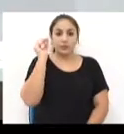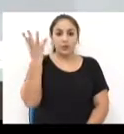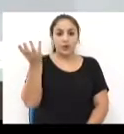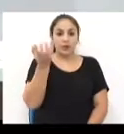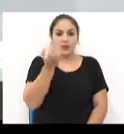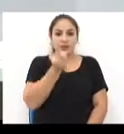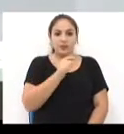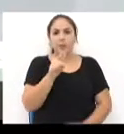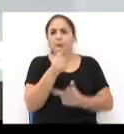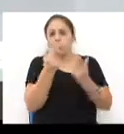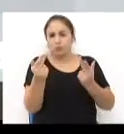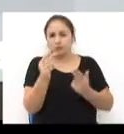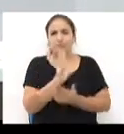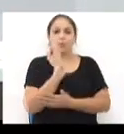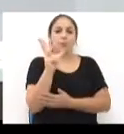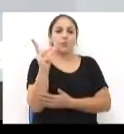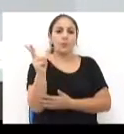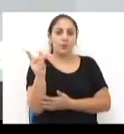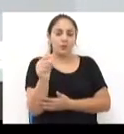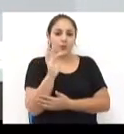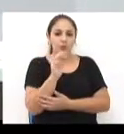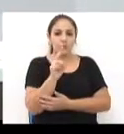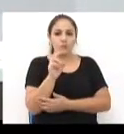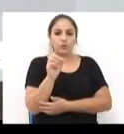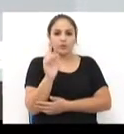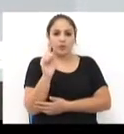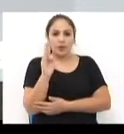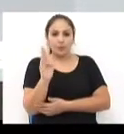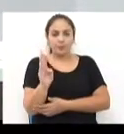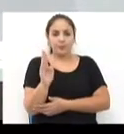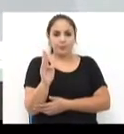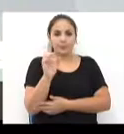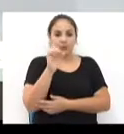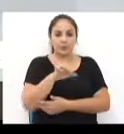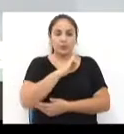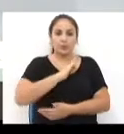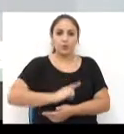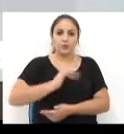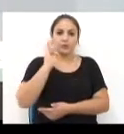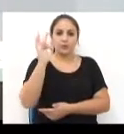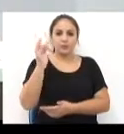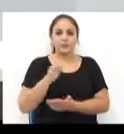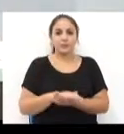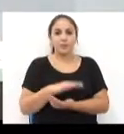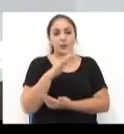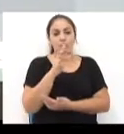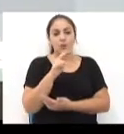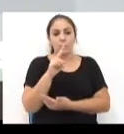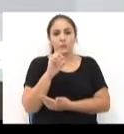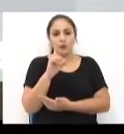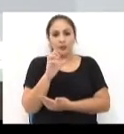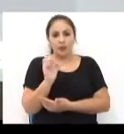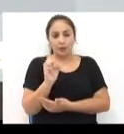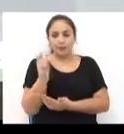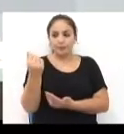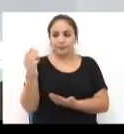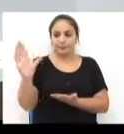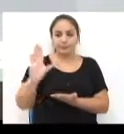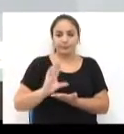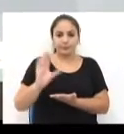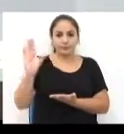município recebe alguns milhões de reais do Fundeb, do governo federal, e o Fundeb